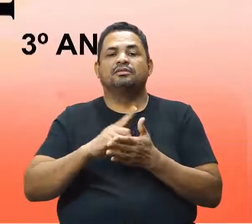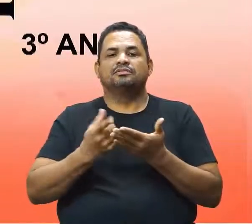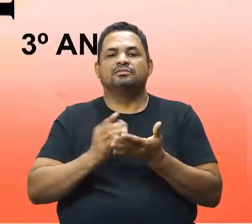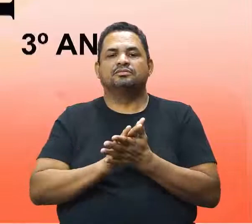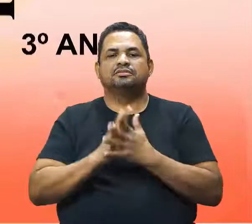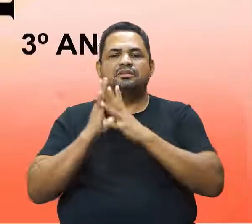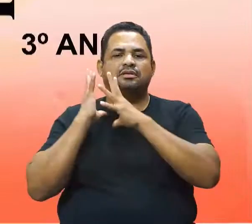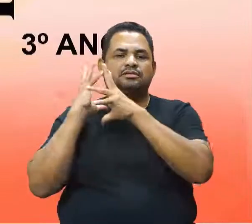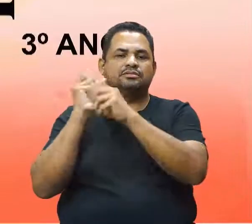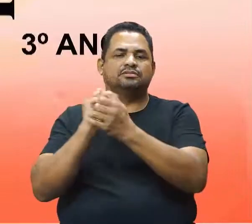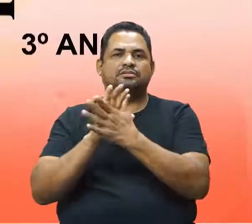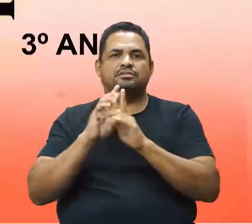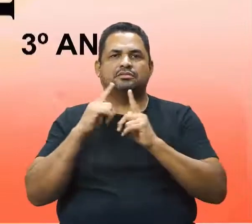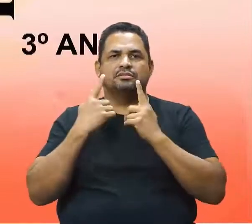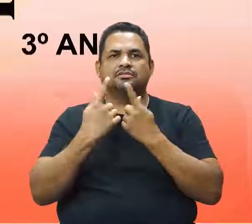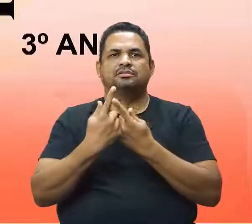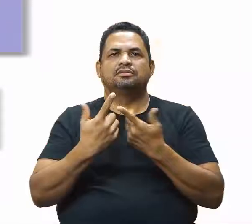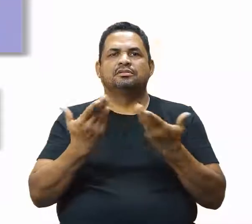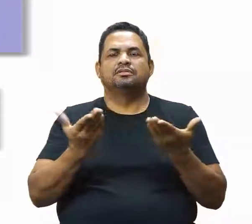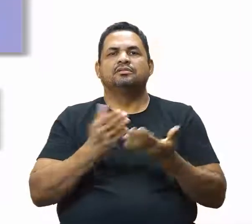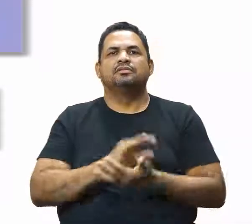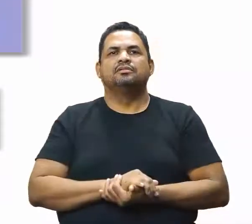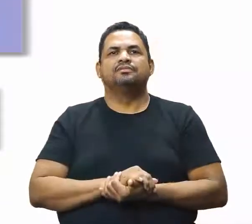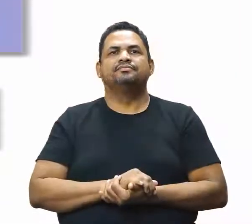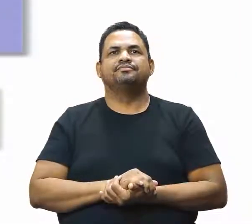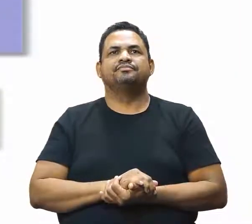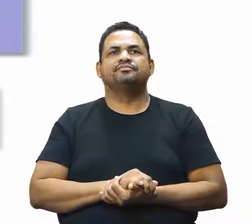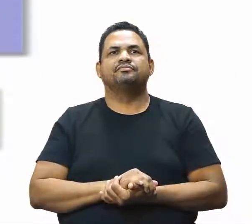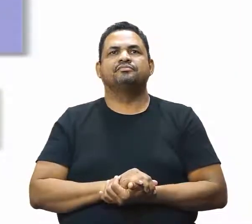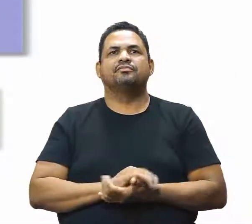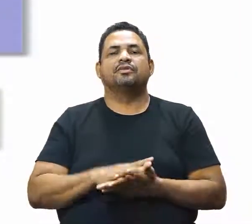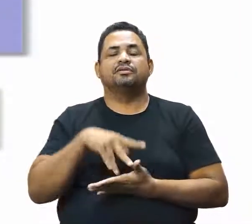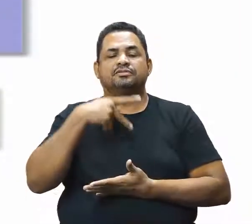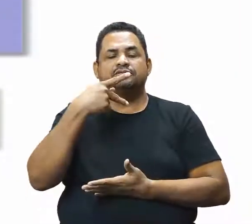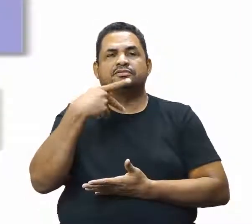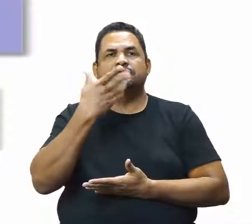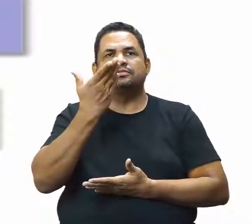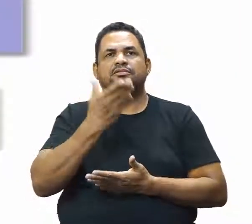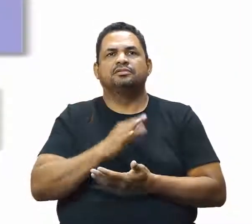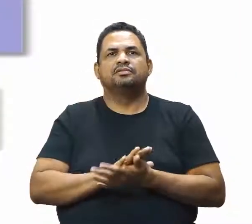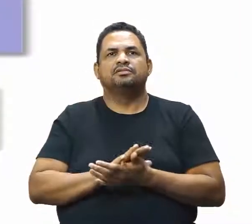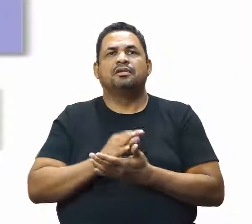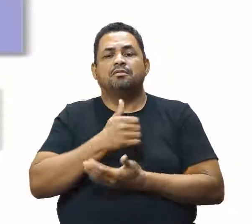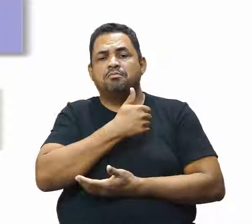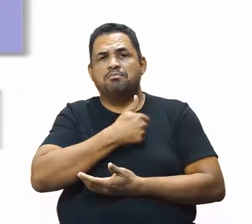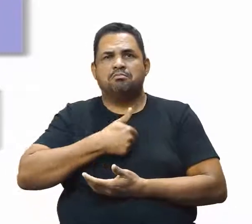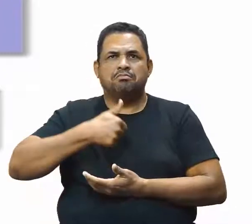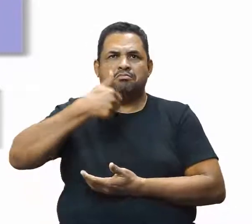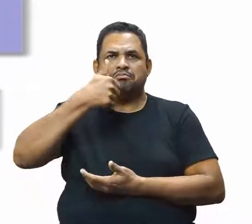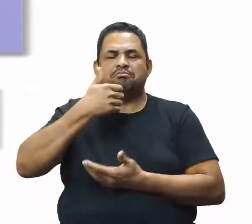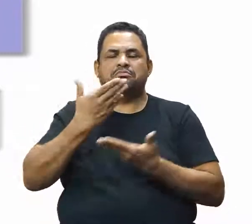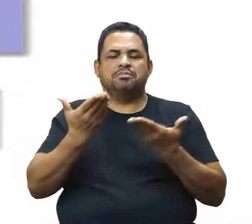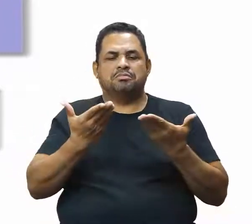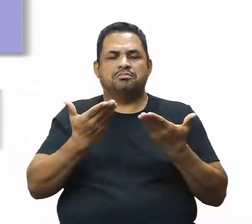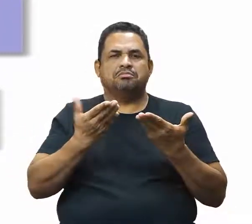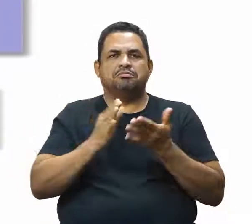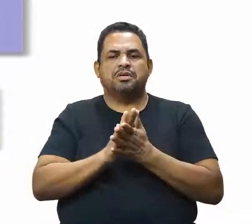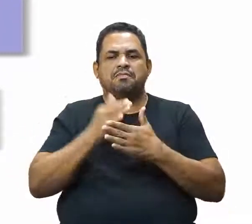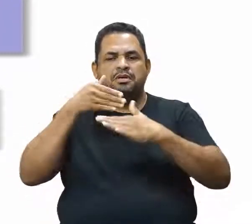Na aula 22.1, professor, vamos falar então sobre os beneficiamentos, né,